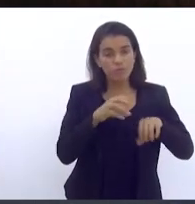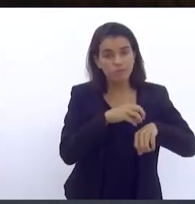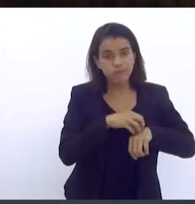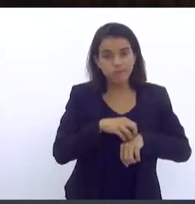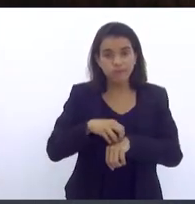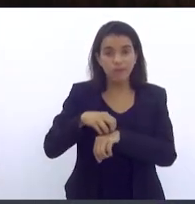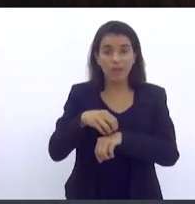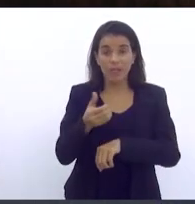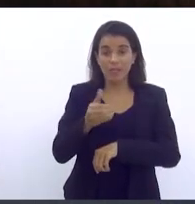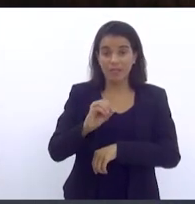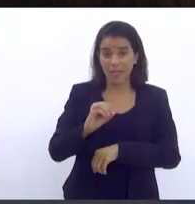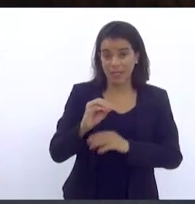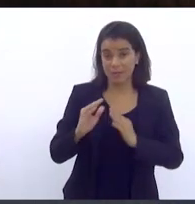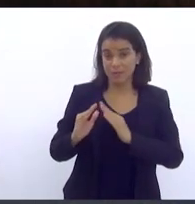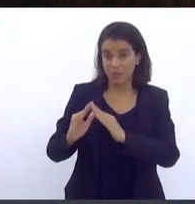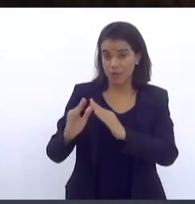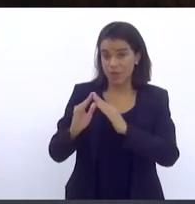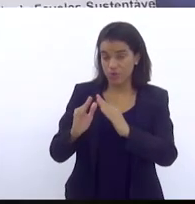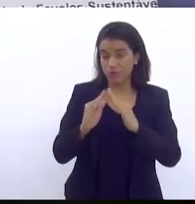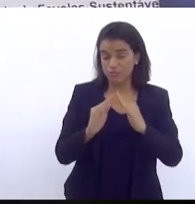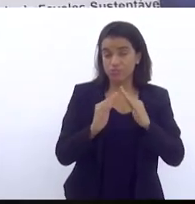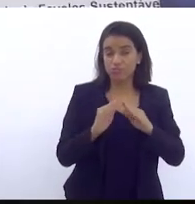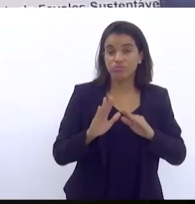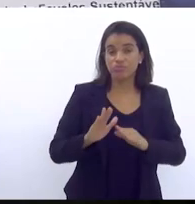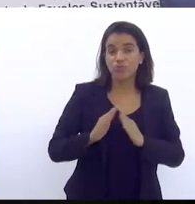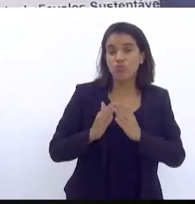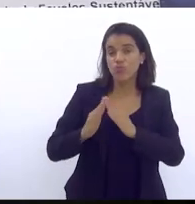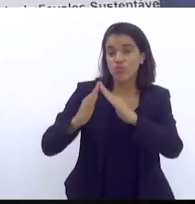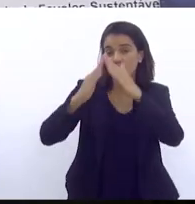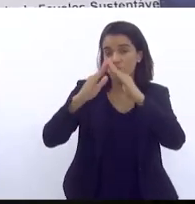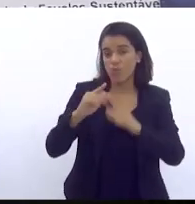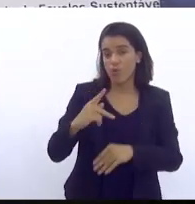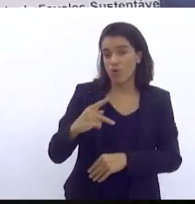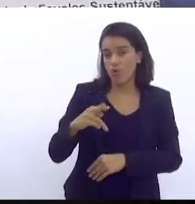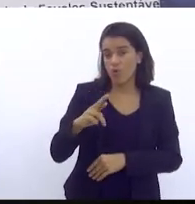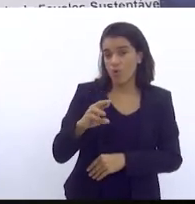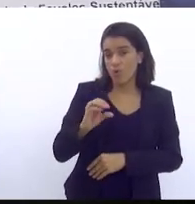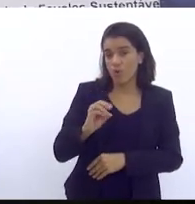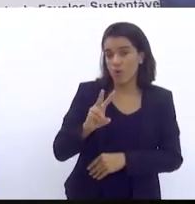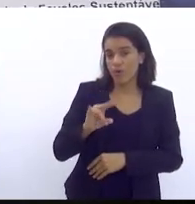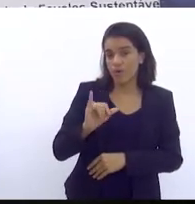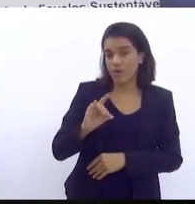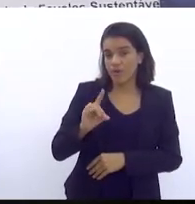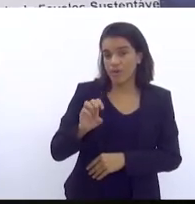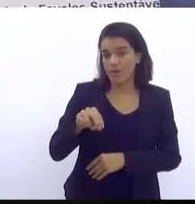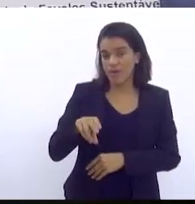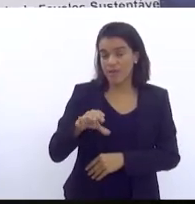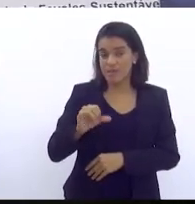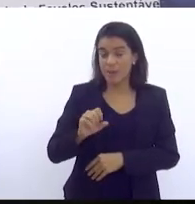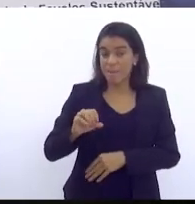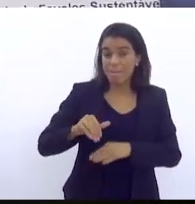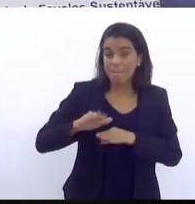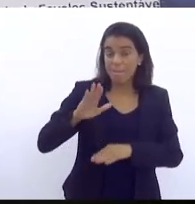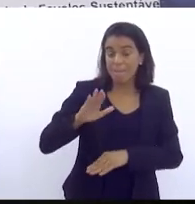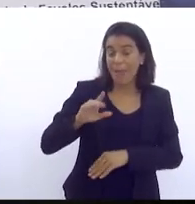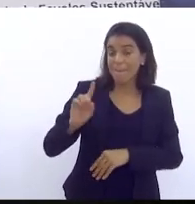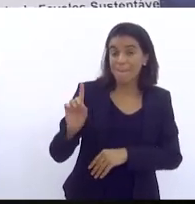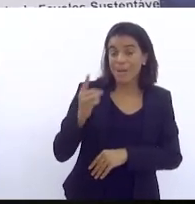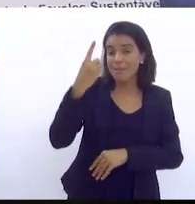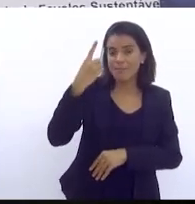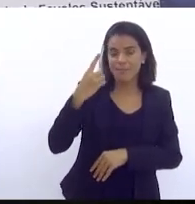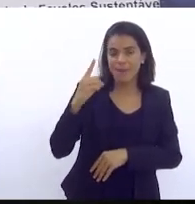10 moradores do Morro da Providência a primeira vela mais de 125 anos